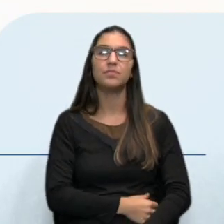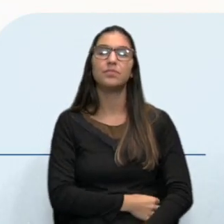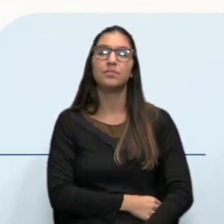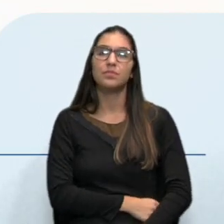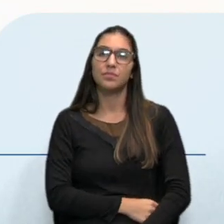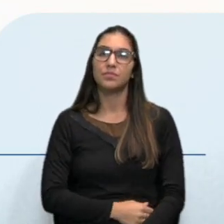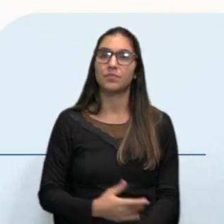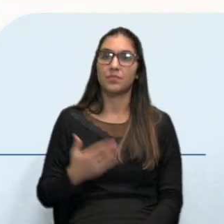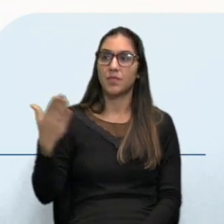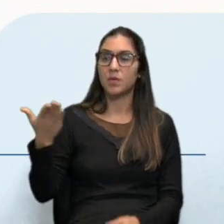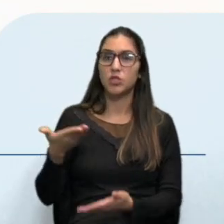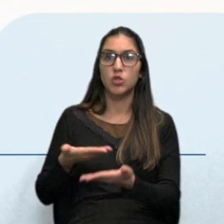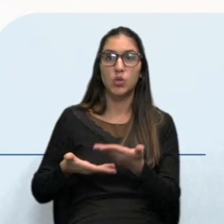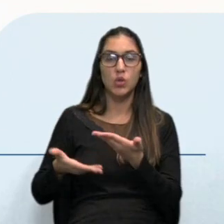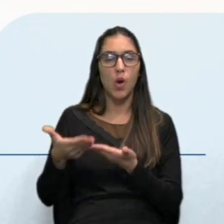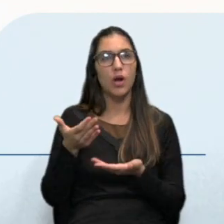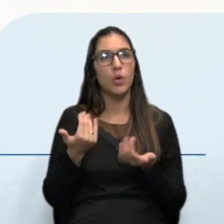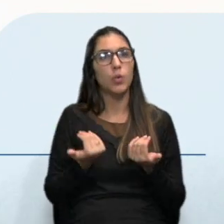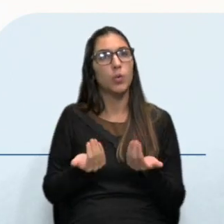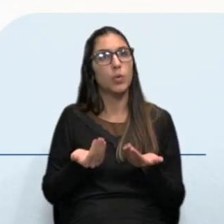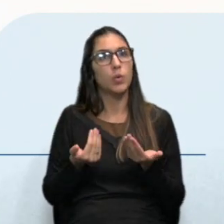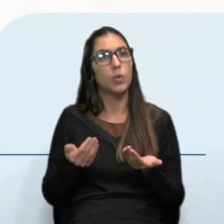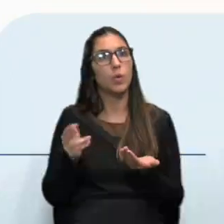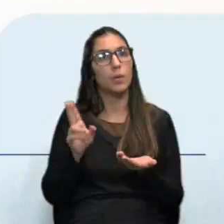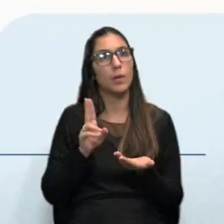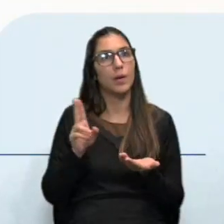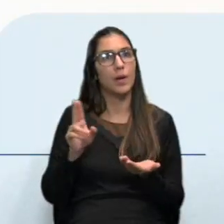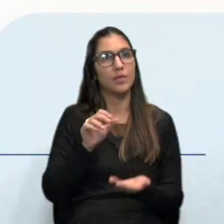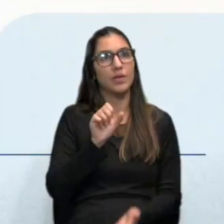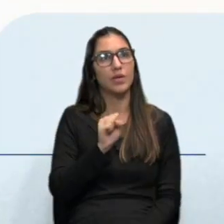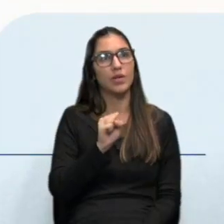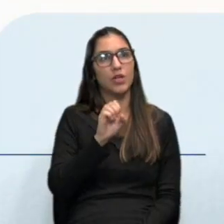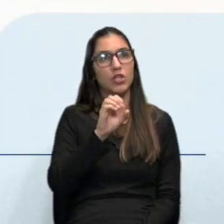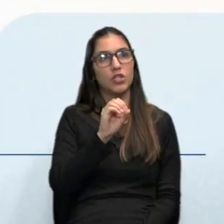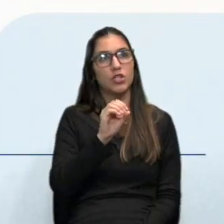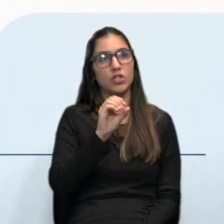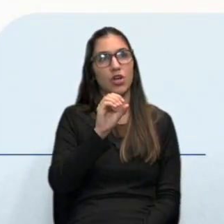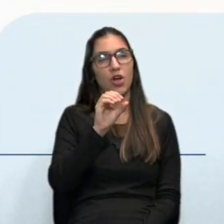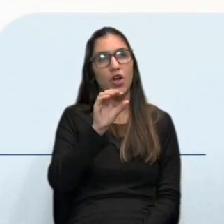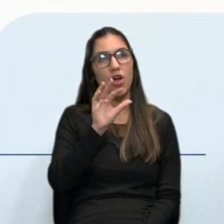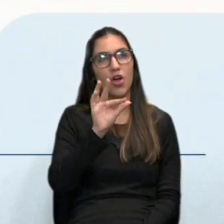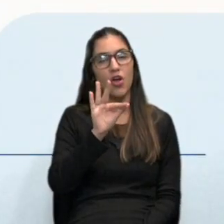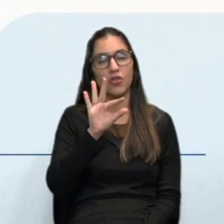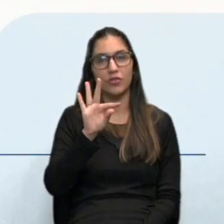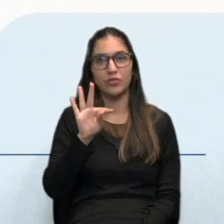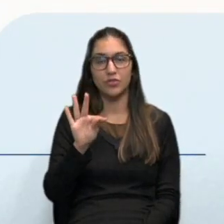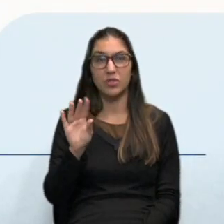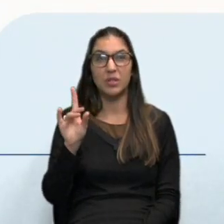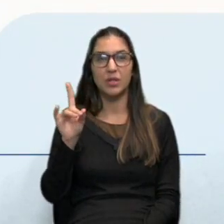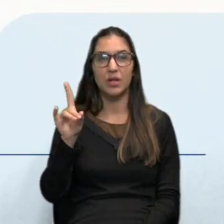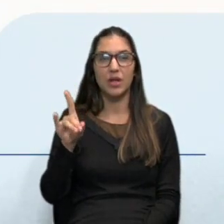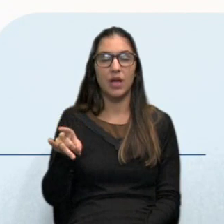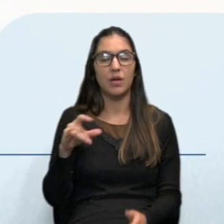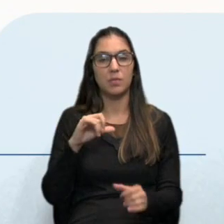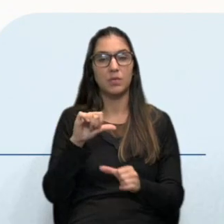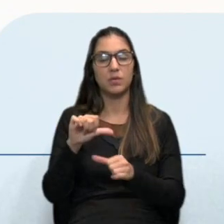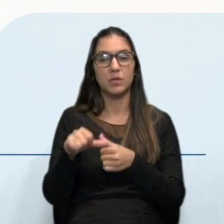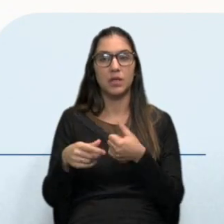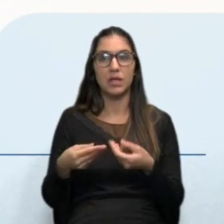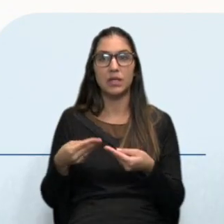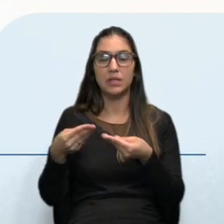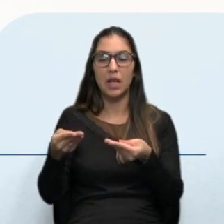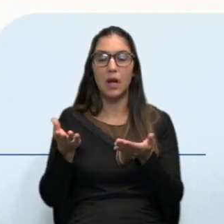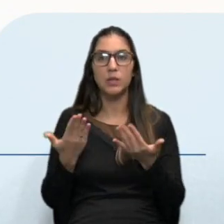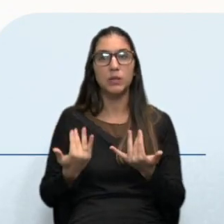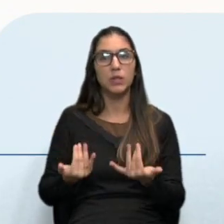E quando essa troca é suave, a gente coloca a palavra soft antes. Então fica uma troca suave, uma entrega suave